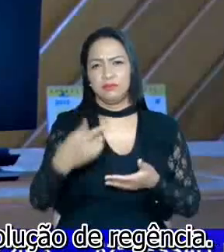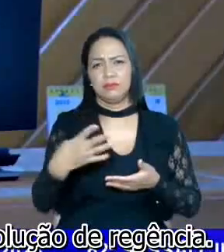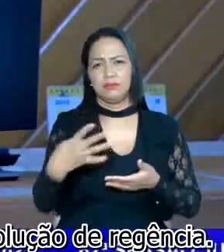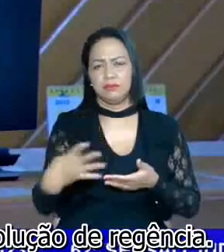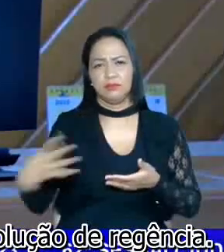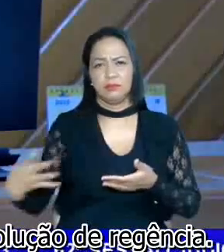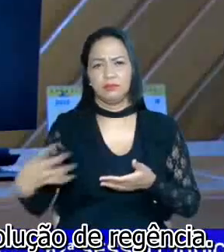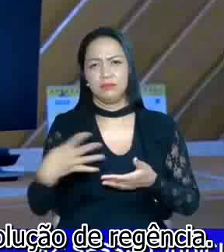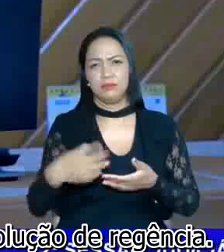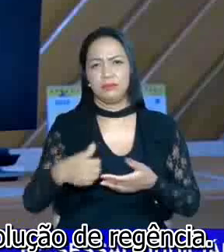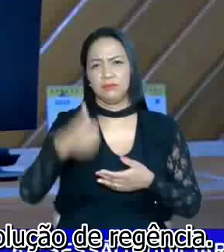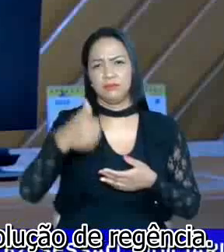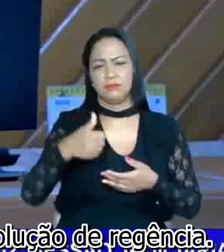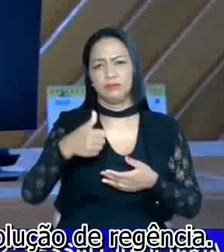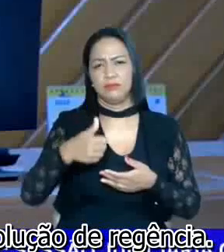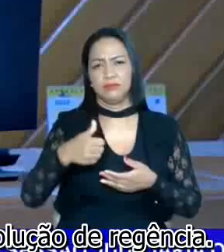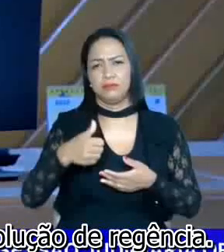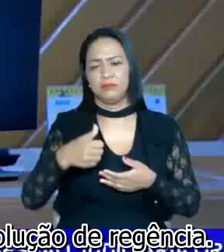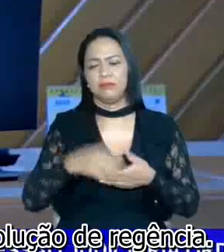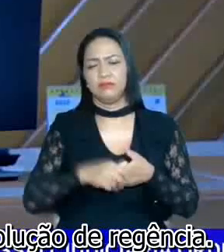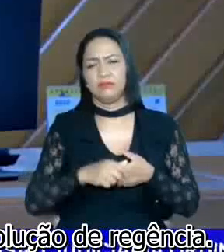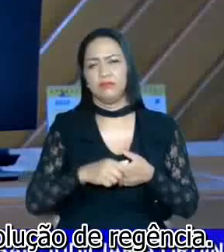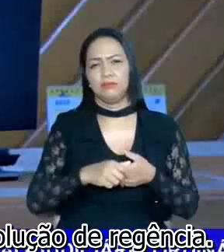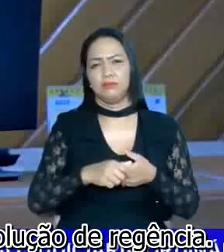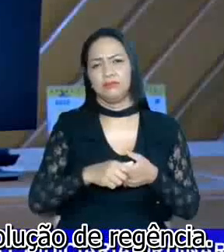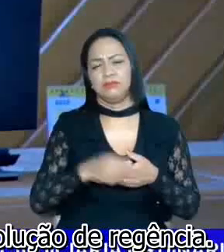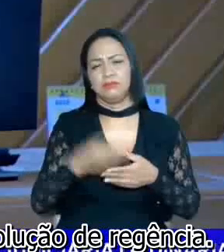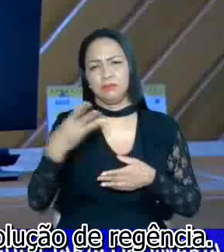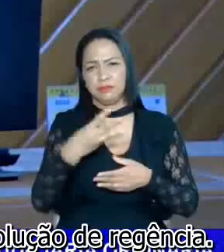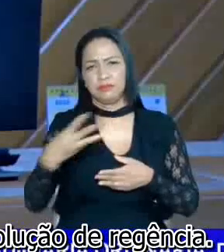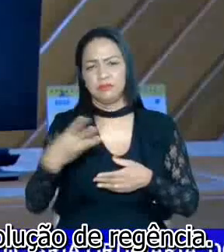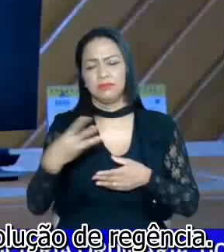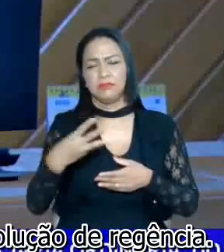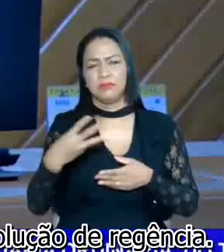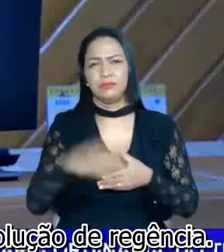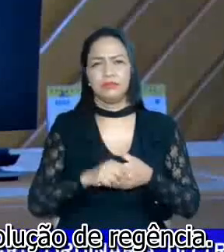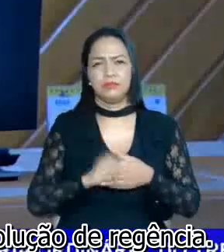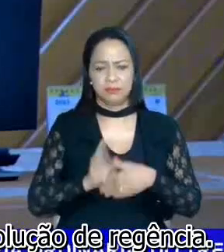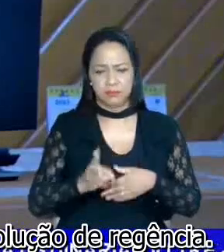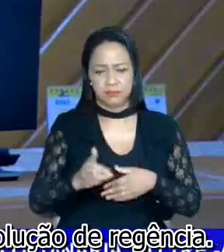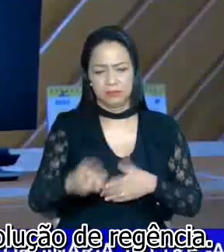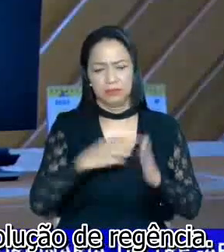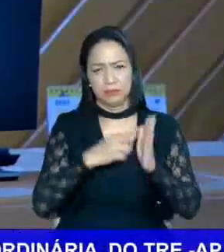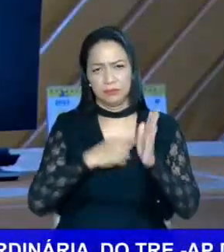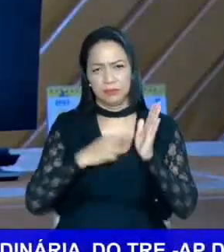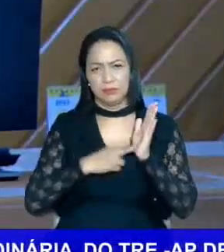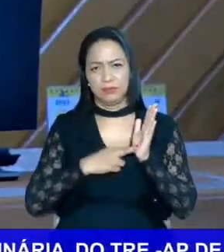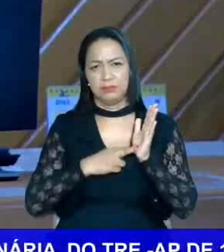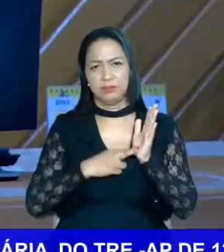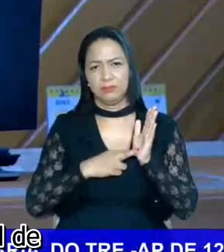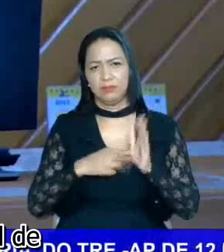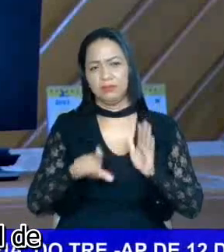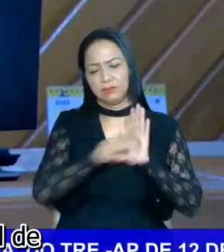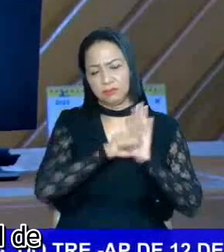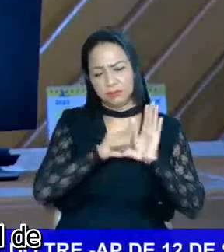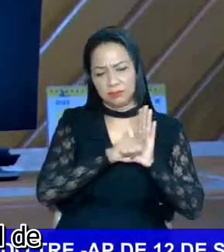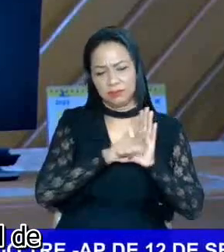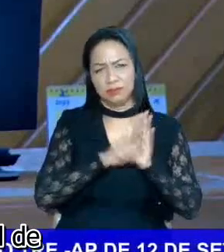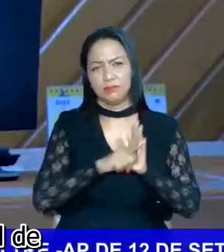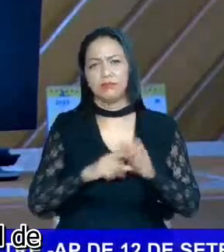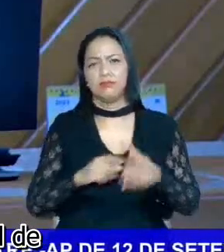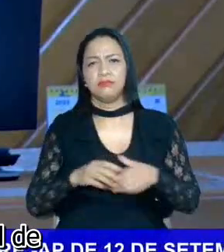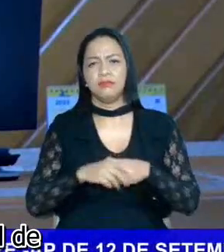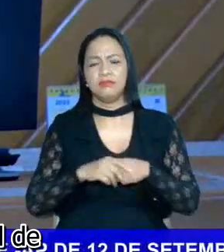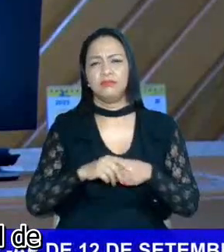parágrafo 1º, e do artigo 60, parágrafo 3º da mesma resolução de regência. E isso no que diz